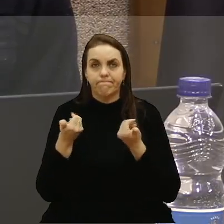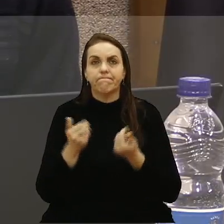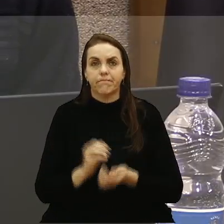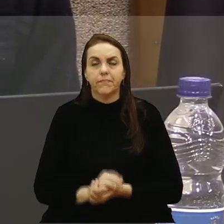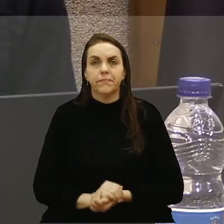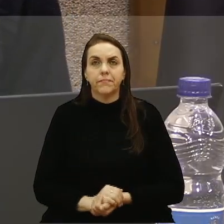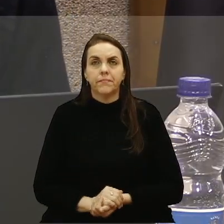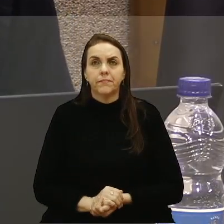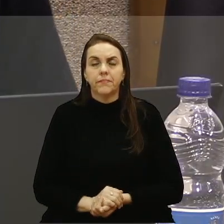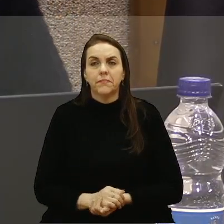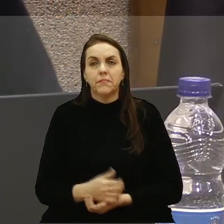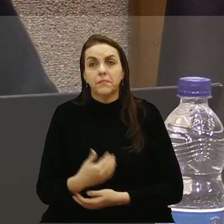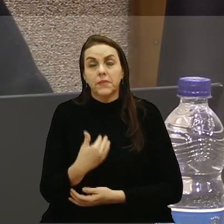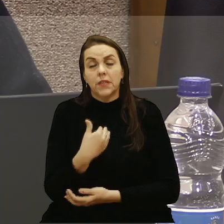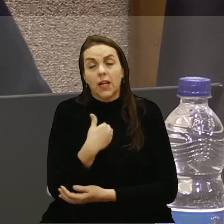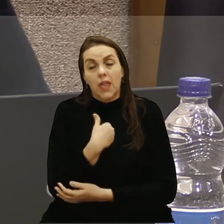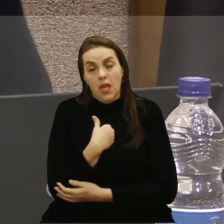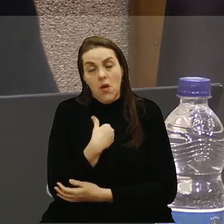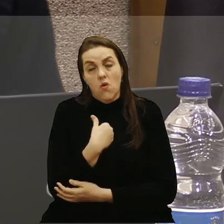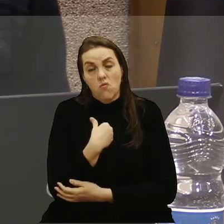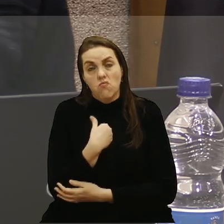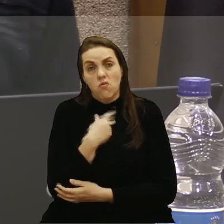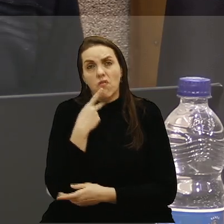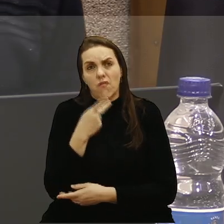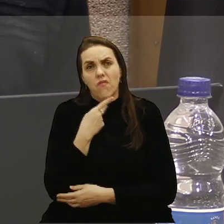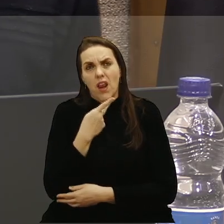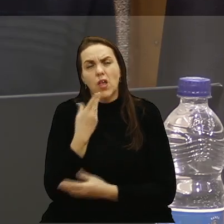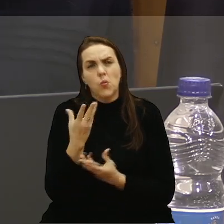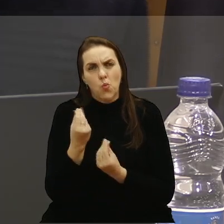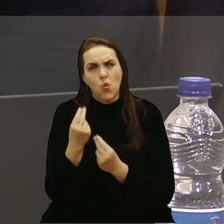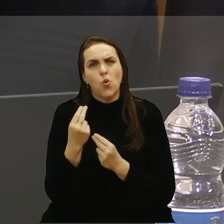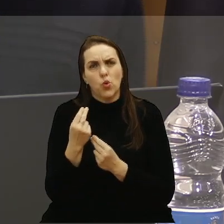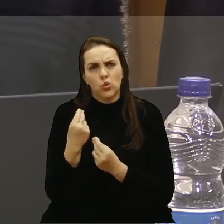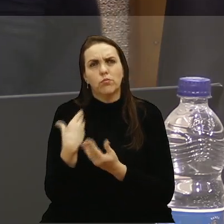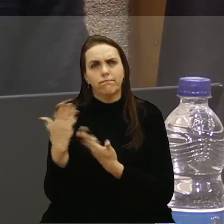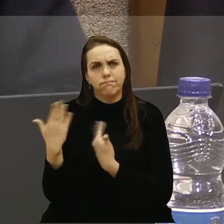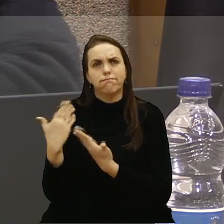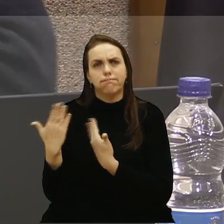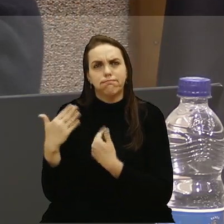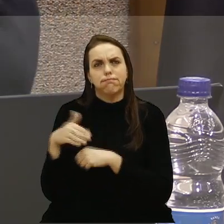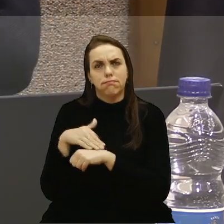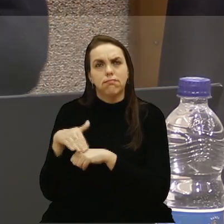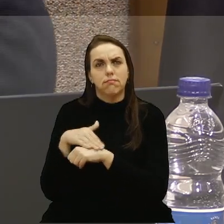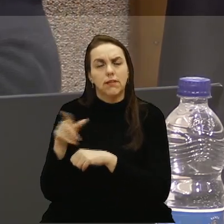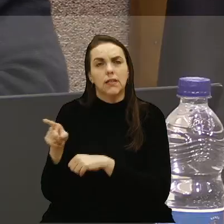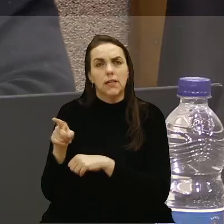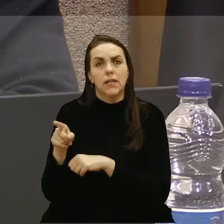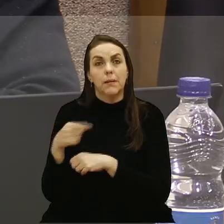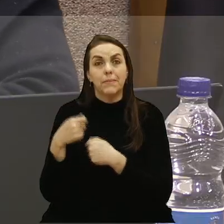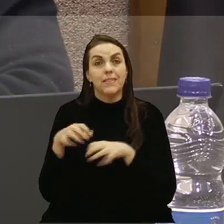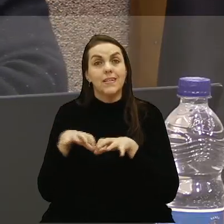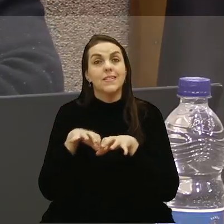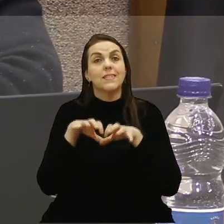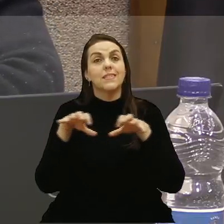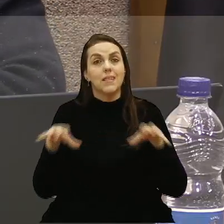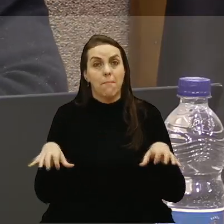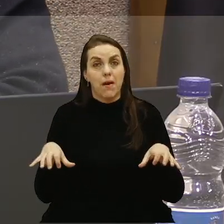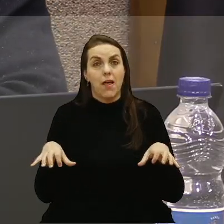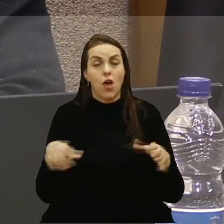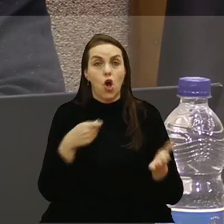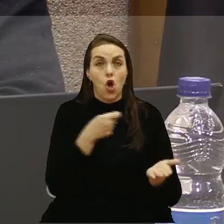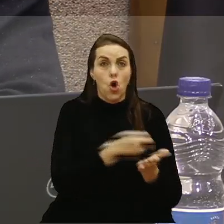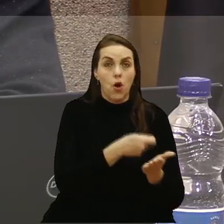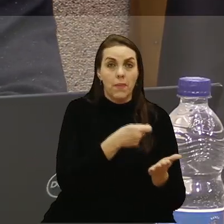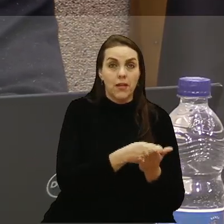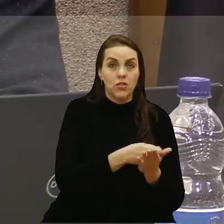Olha, eu tenho falado muito com ele e nós precisamos separar o que é obrigação da região e o que